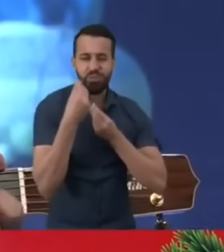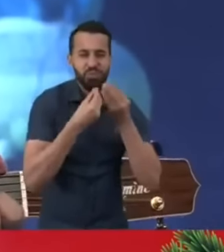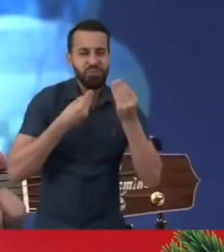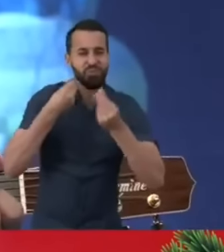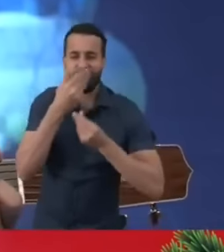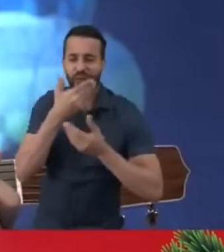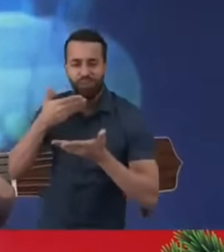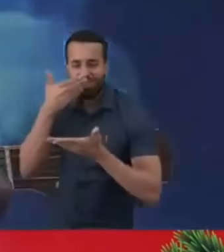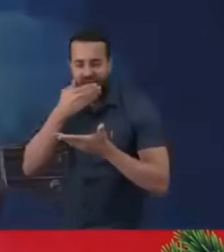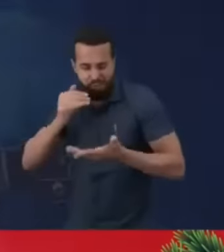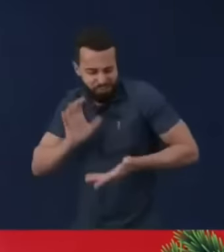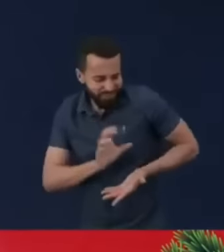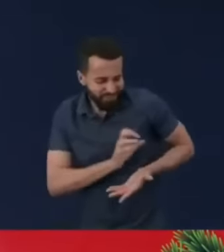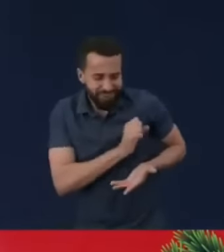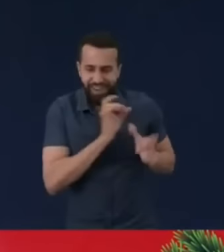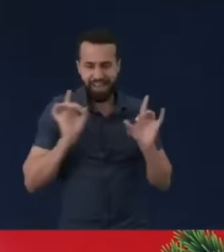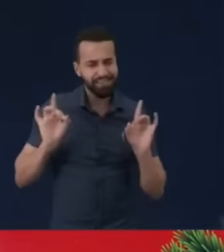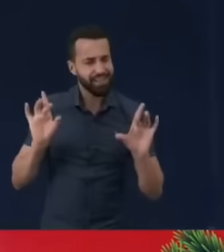fruto especial.